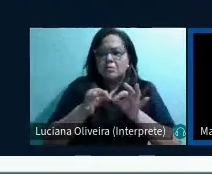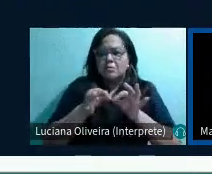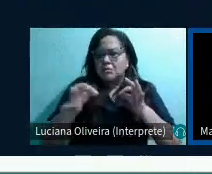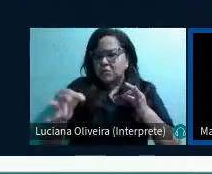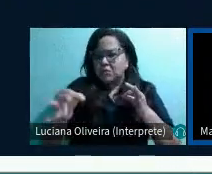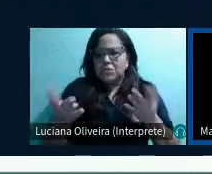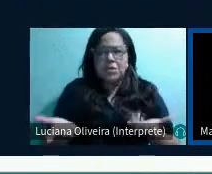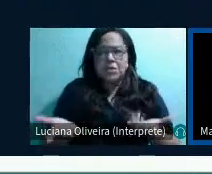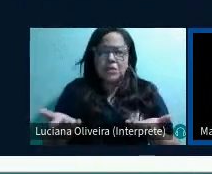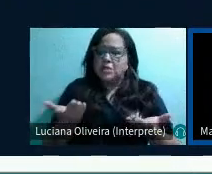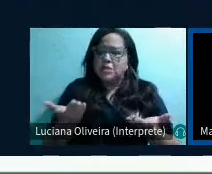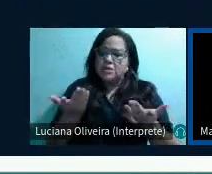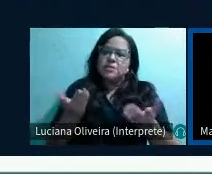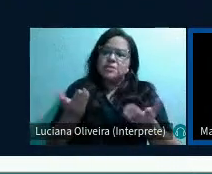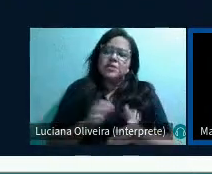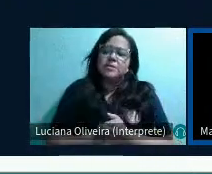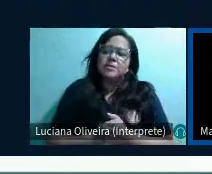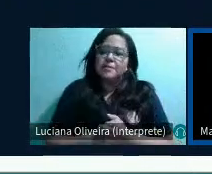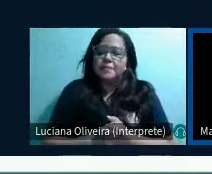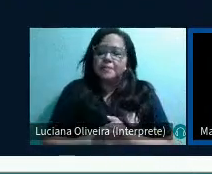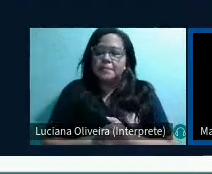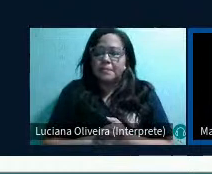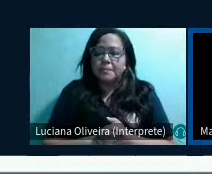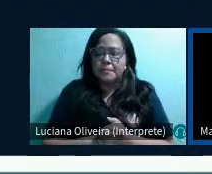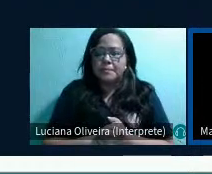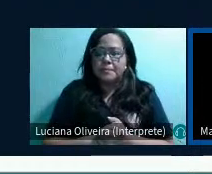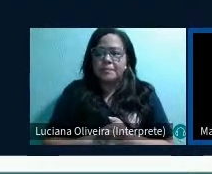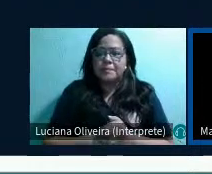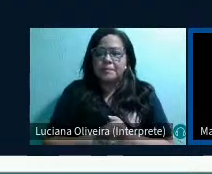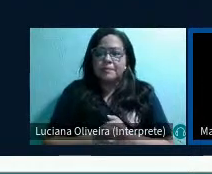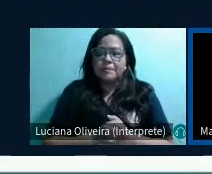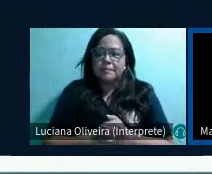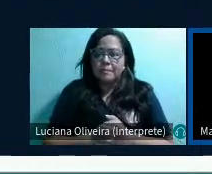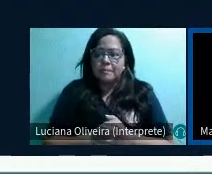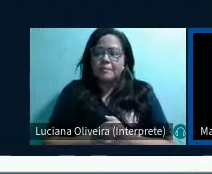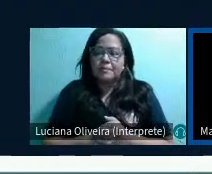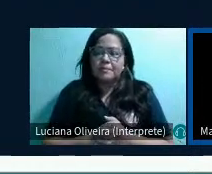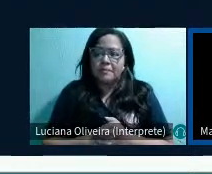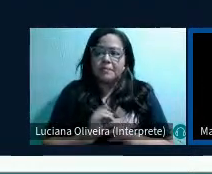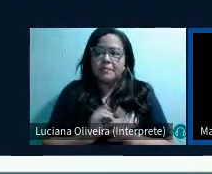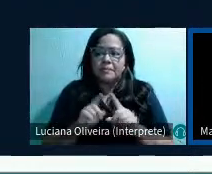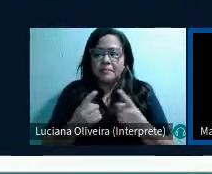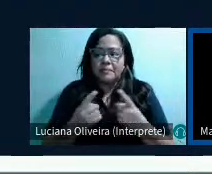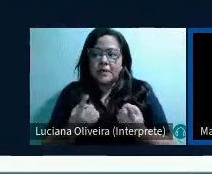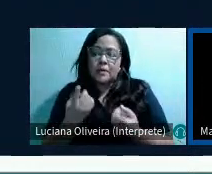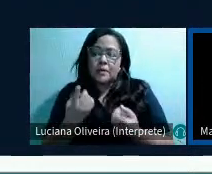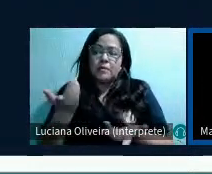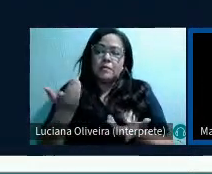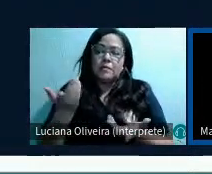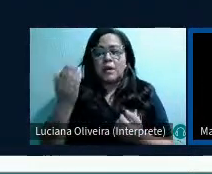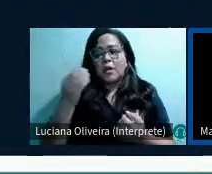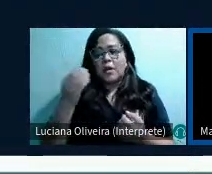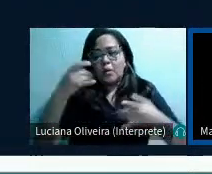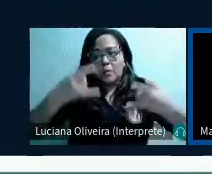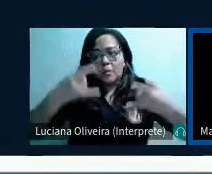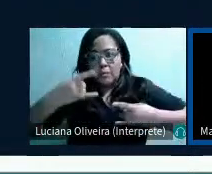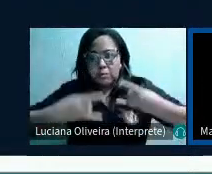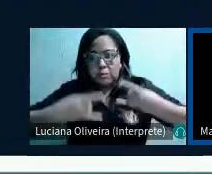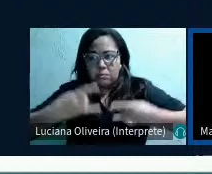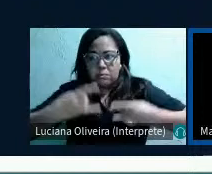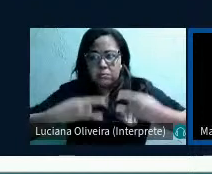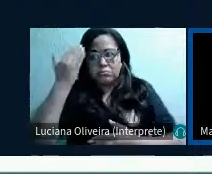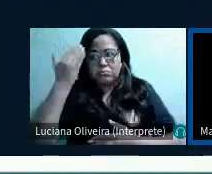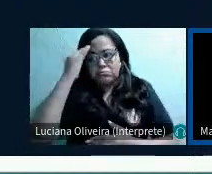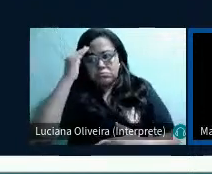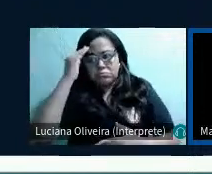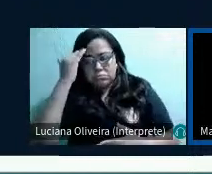coisa. Então, para a gente entender esse meio externo, para o robô entender esse meio externo, ele vai se utilizar dos